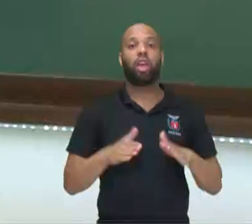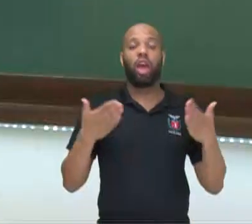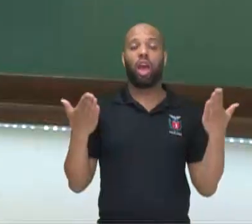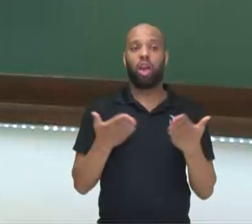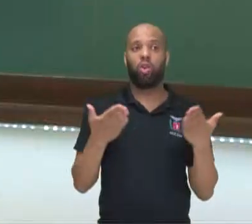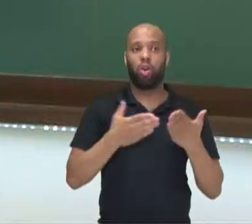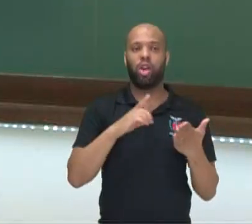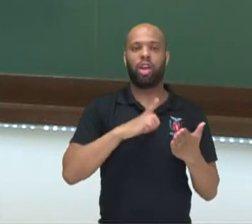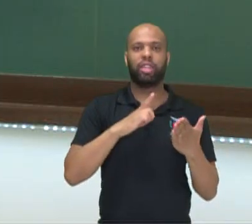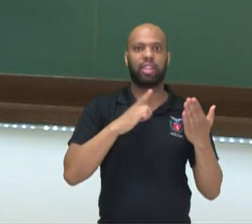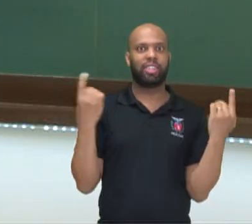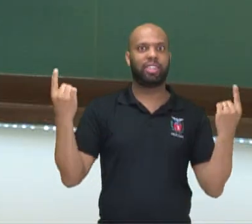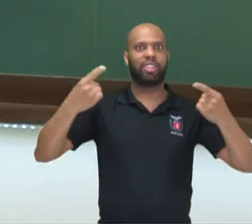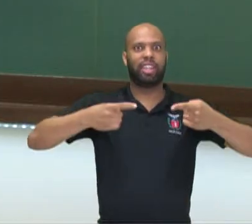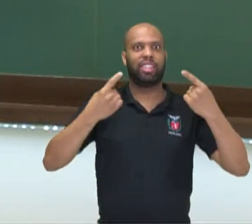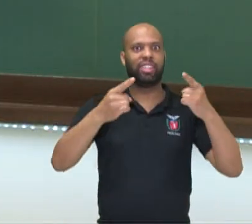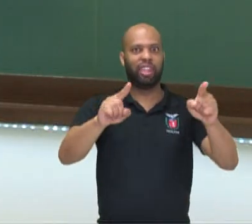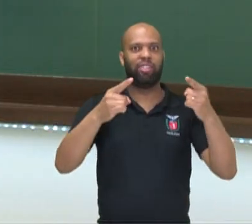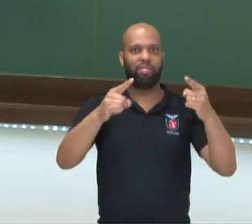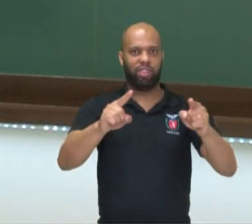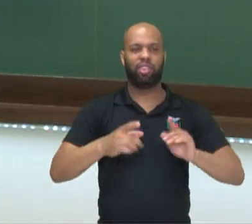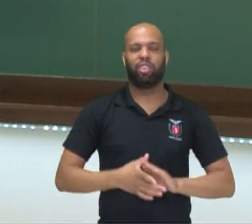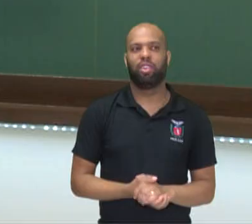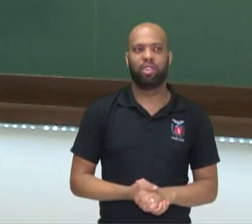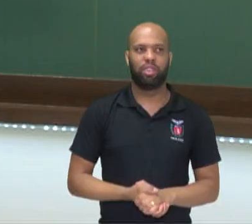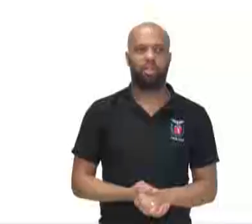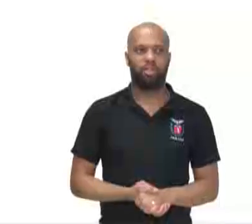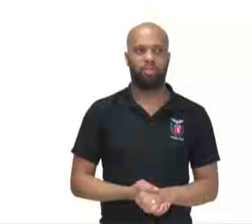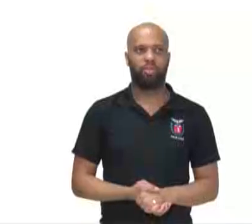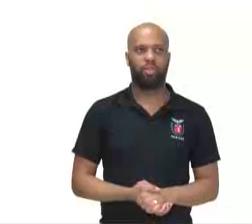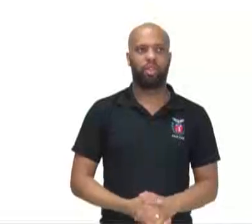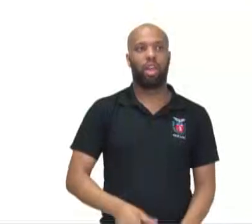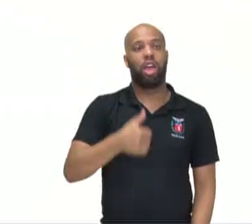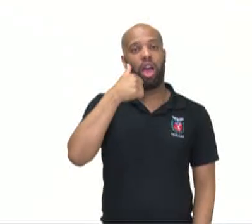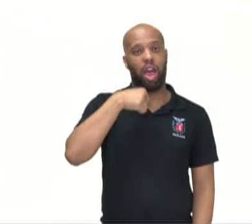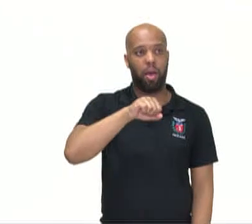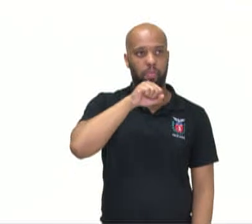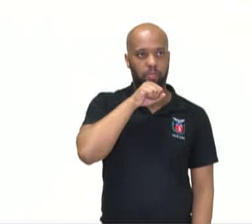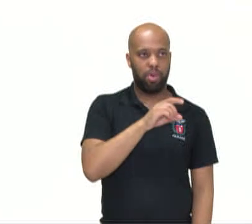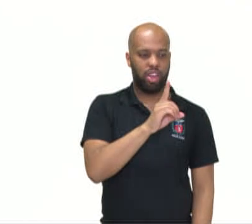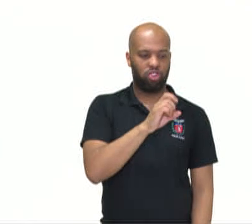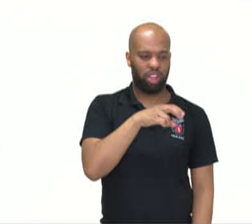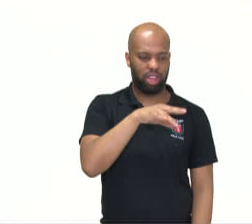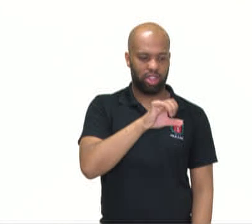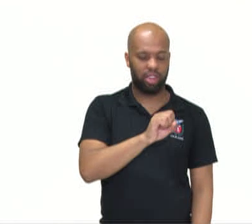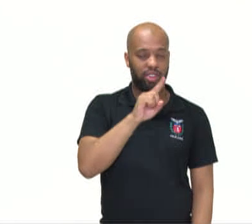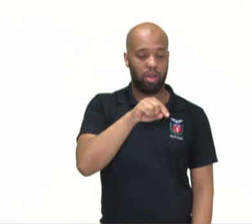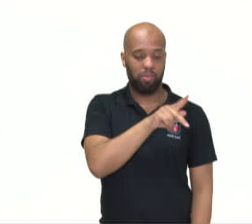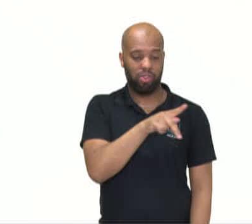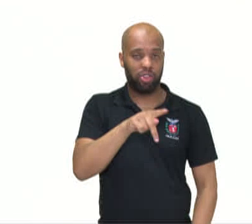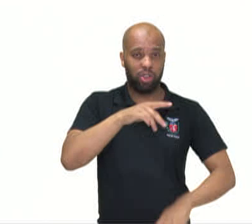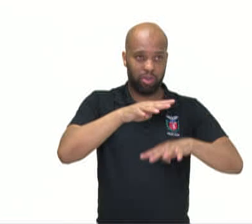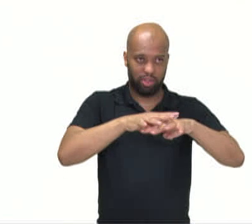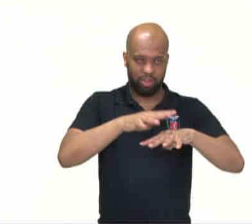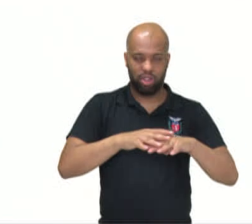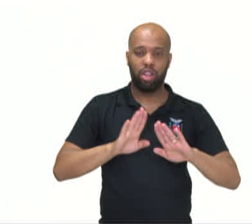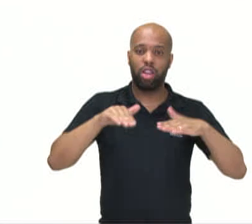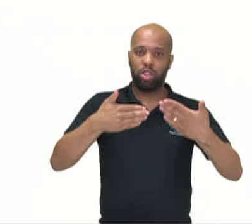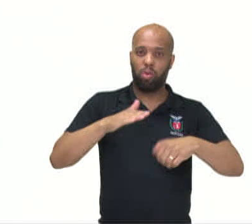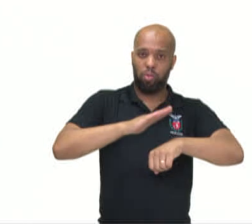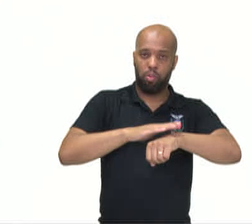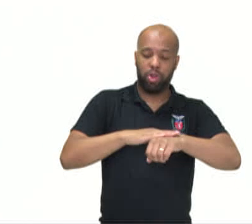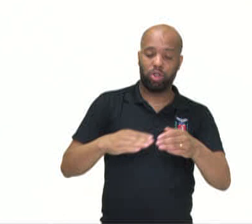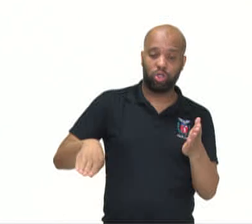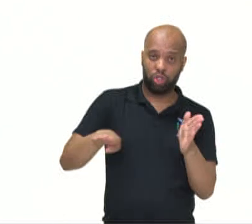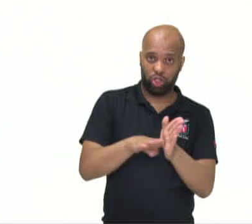Agora eu tenho um super desafio para terminar essa aula. A mãe de Denis é professora de matemática. Ao chegar em casa